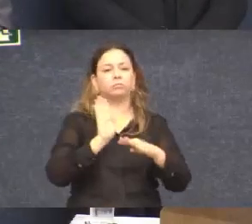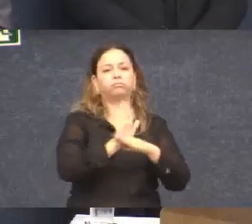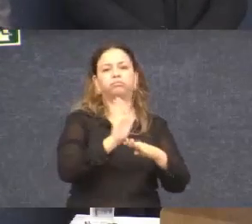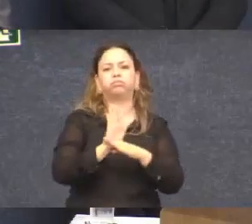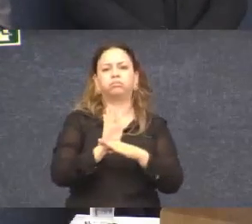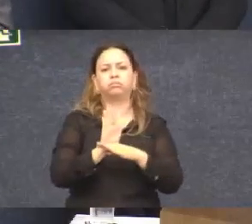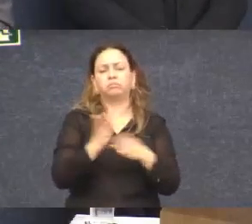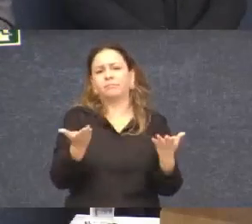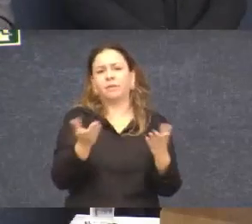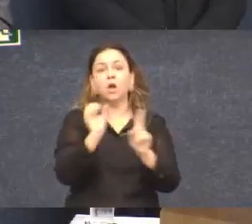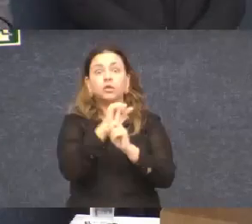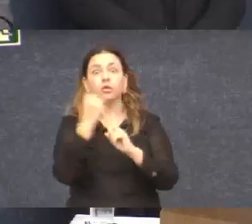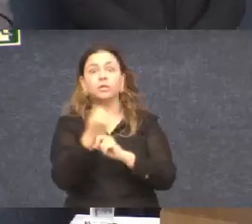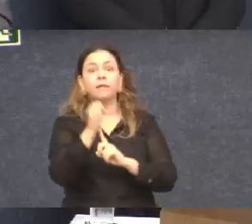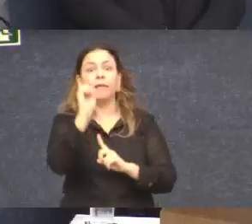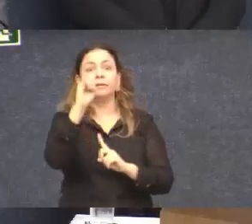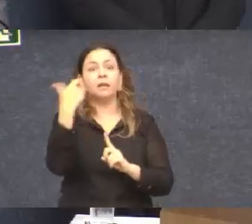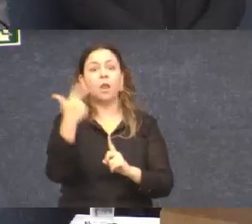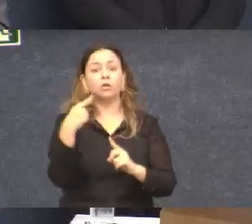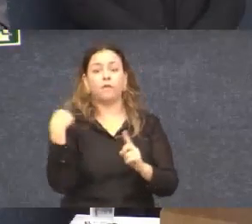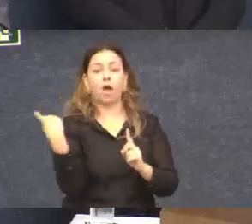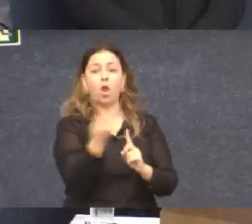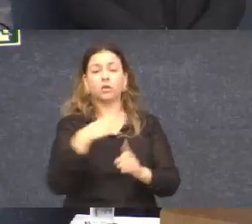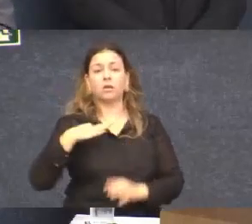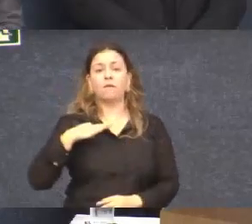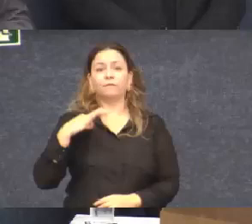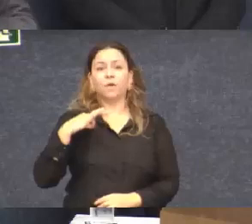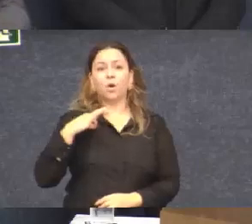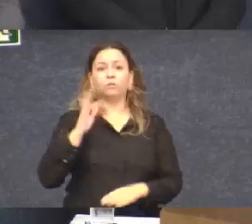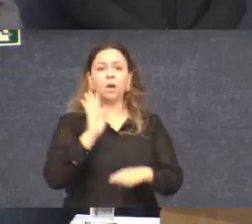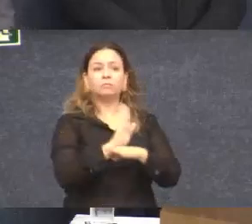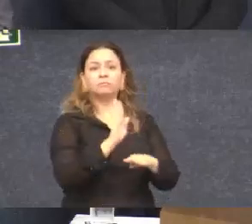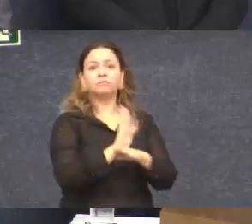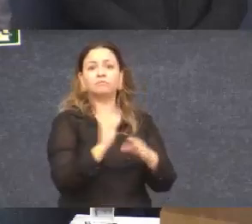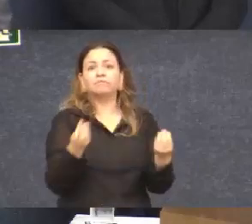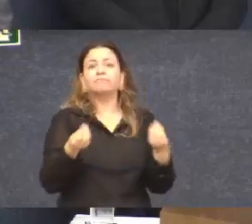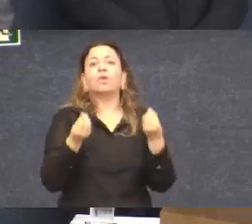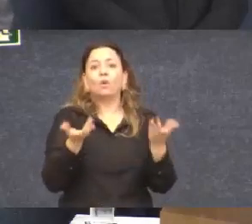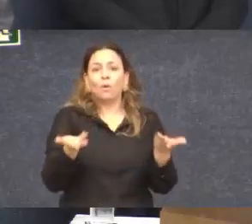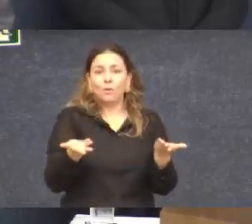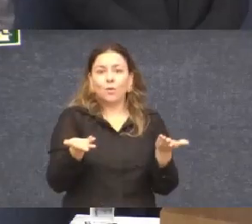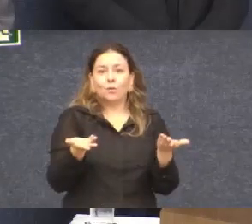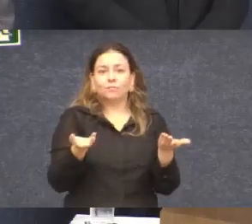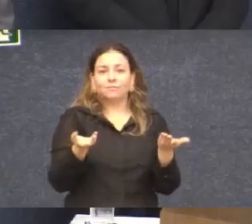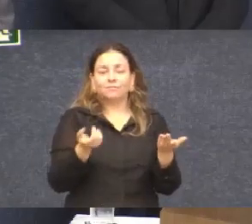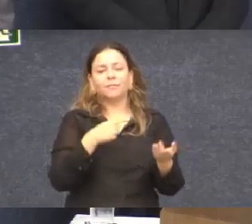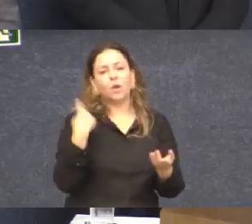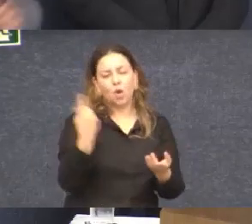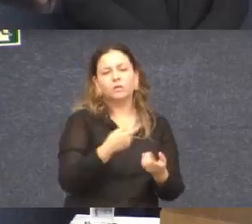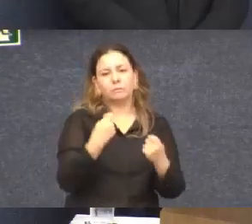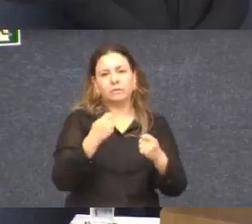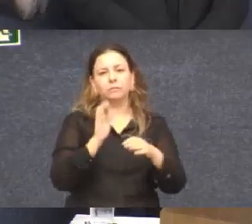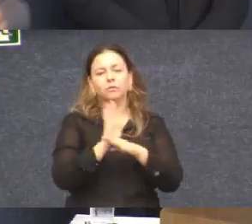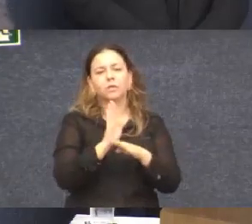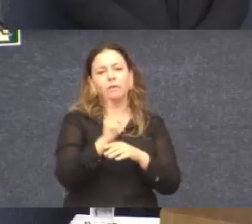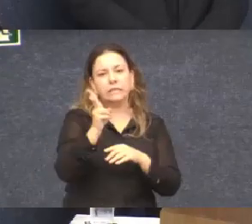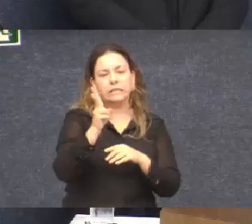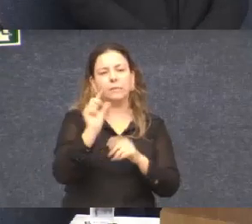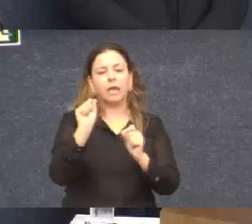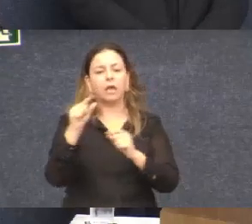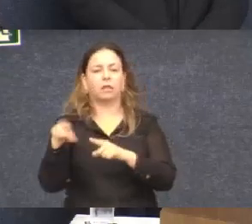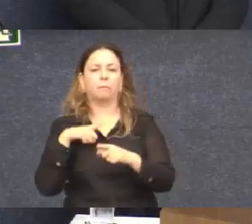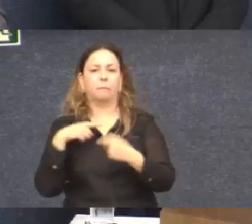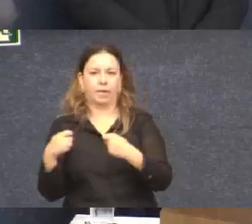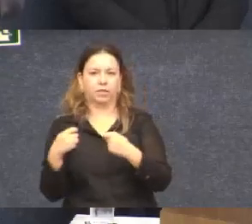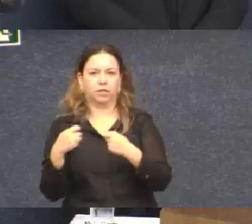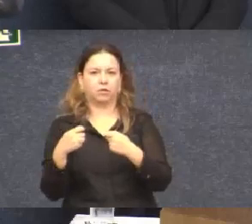dessa sociedade se não fossem nós, voluntários, para servir um pouquinho aqueles que estão precisando? No meio desse caminho,